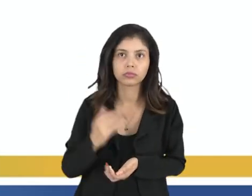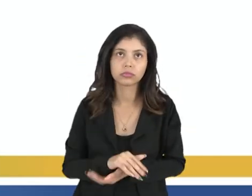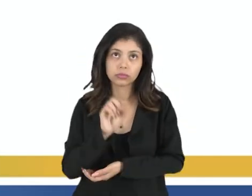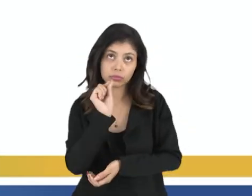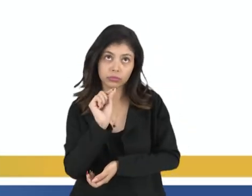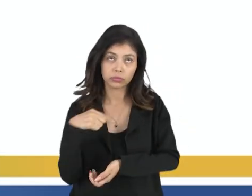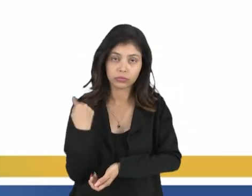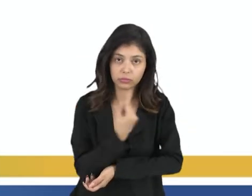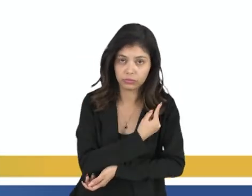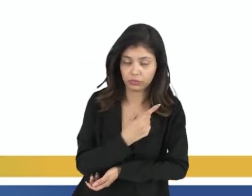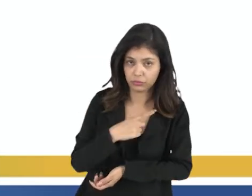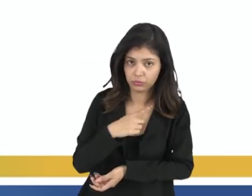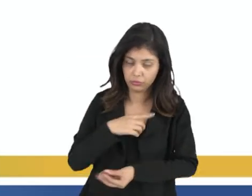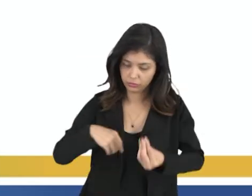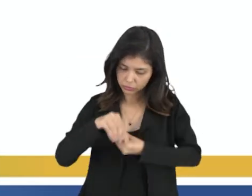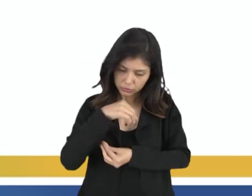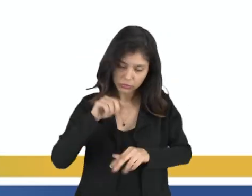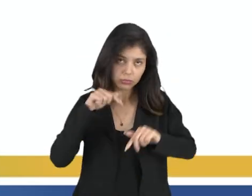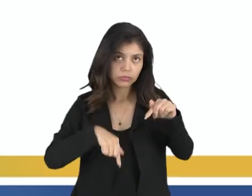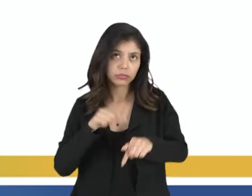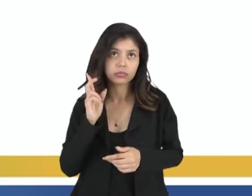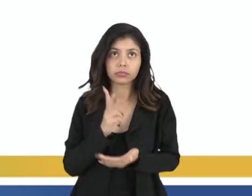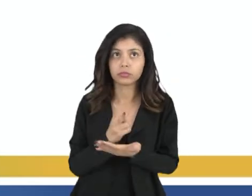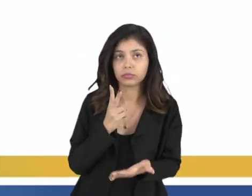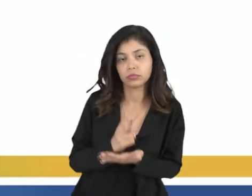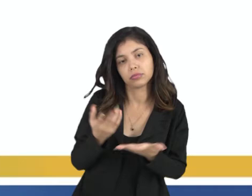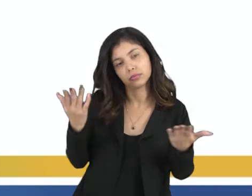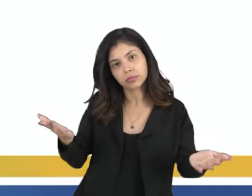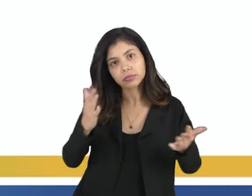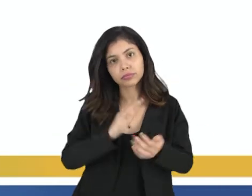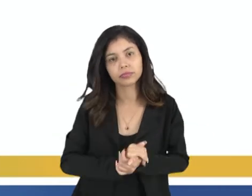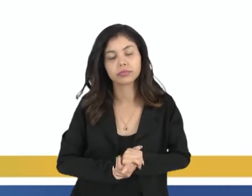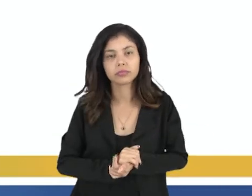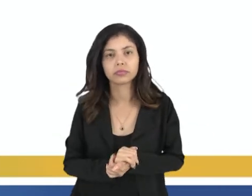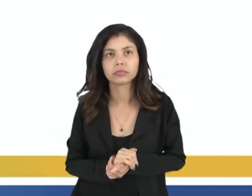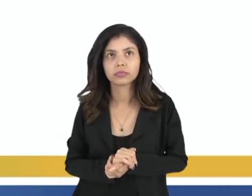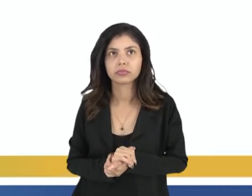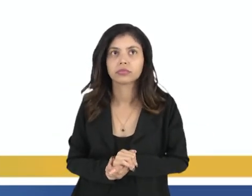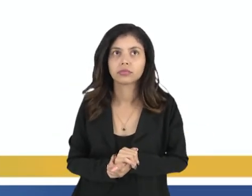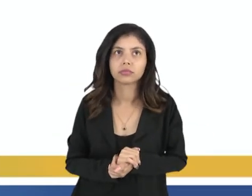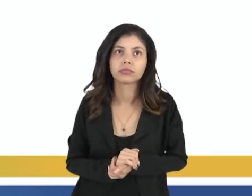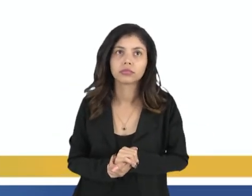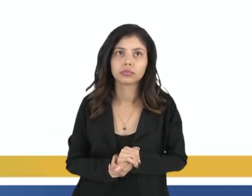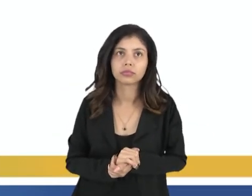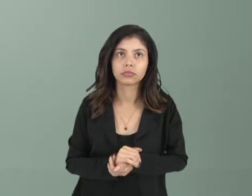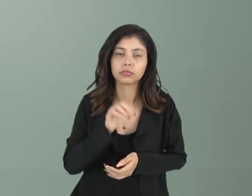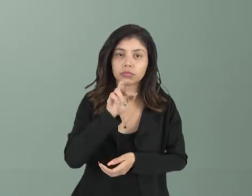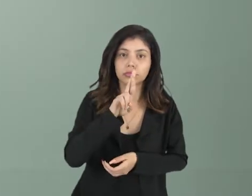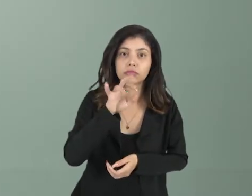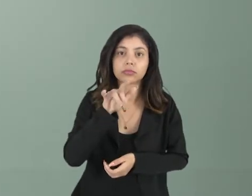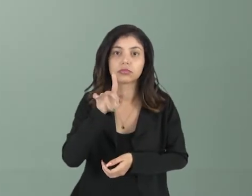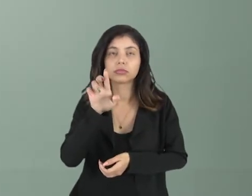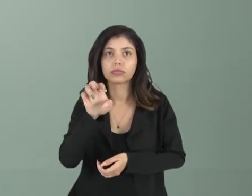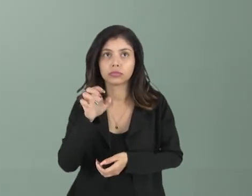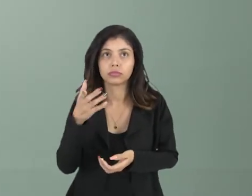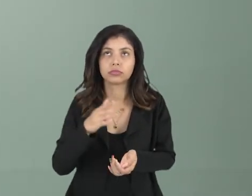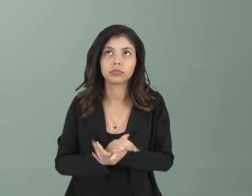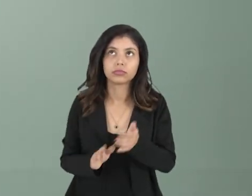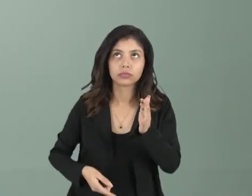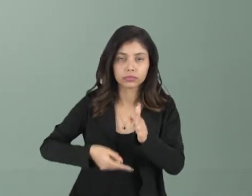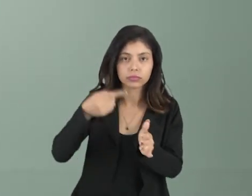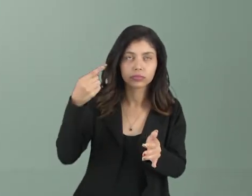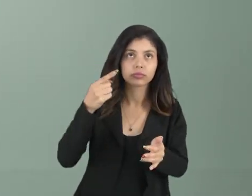que nós temos em uma reação química? Sempre, gente, tá? Nós temos os reagentes, que são o